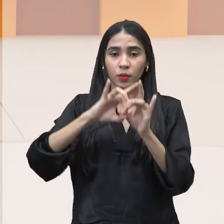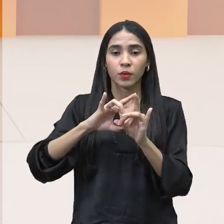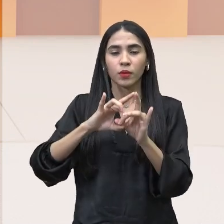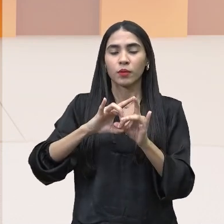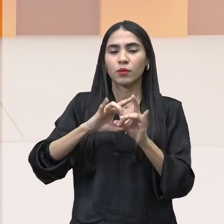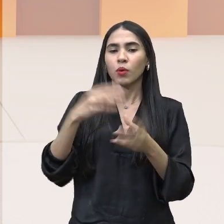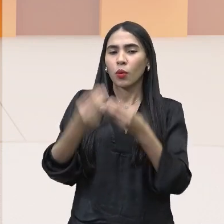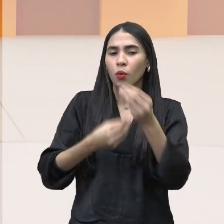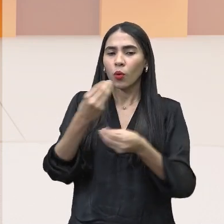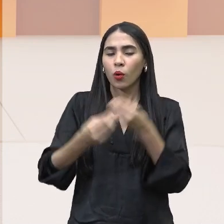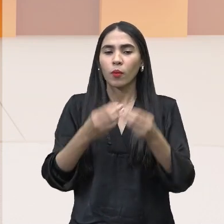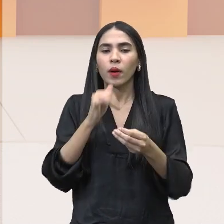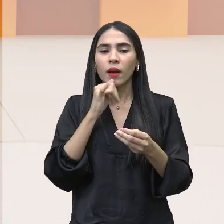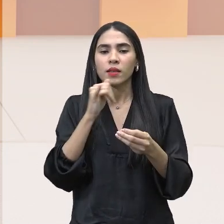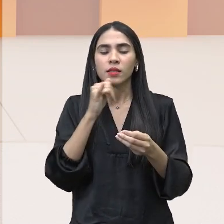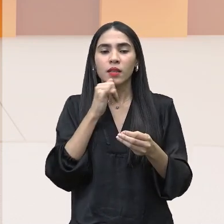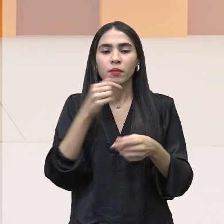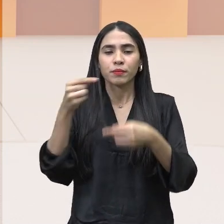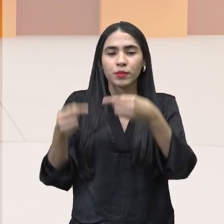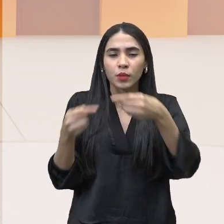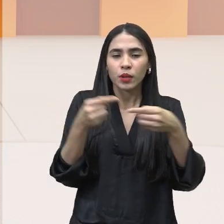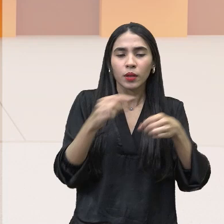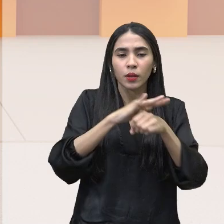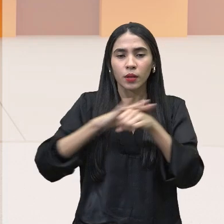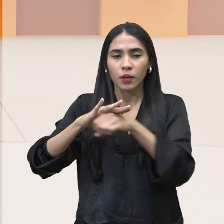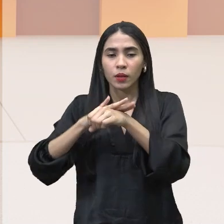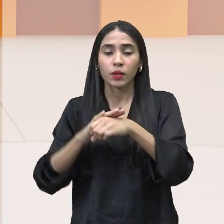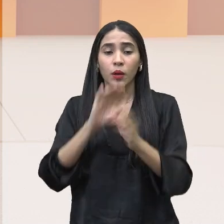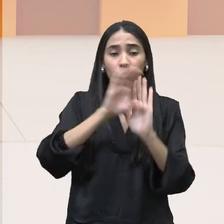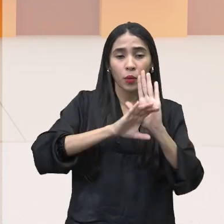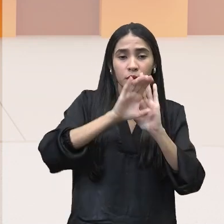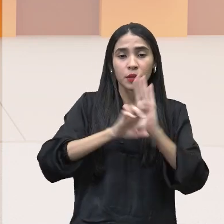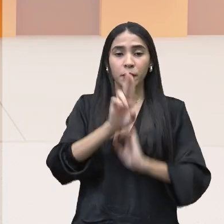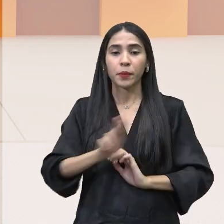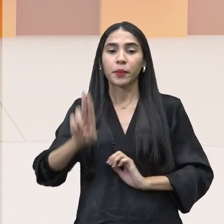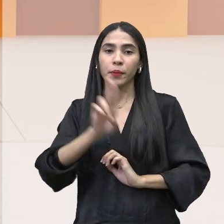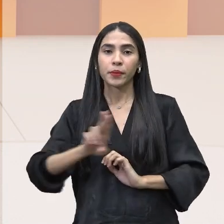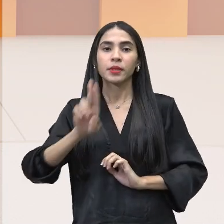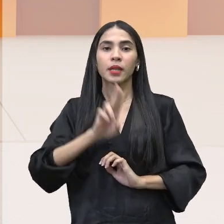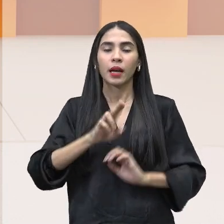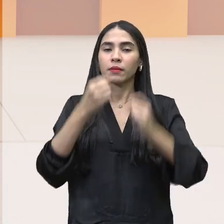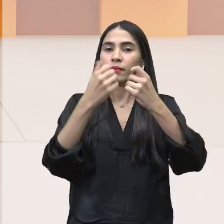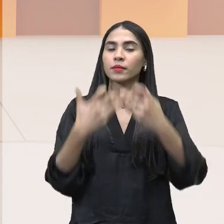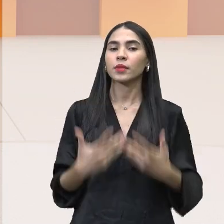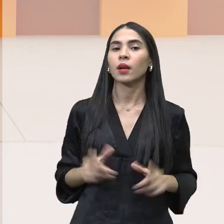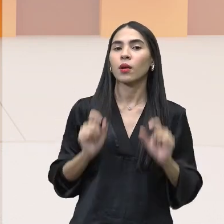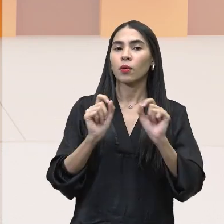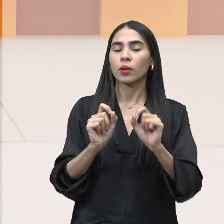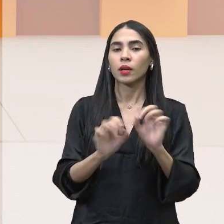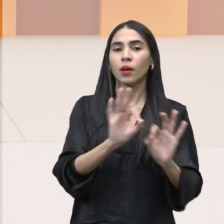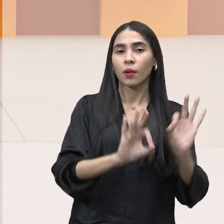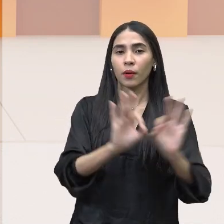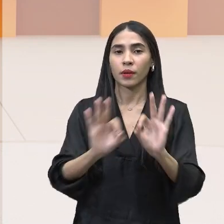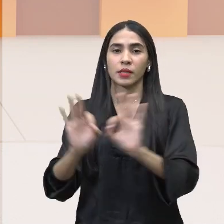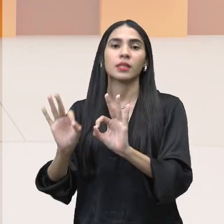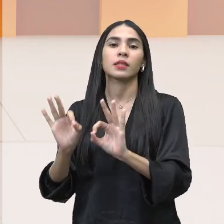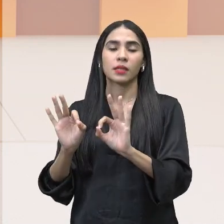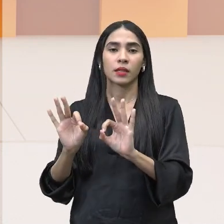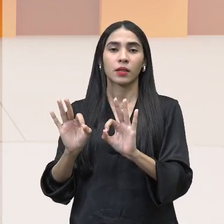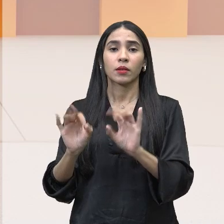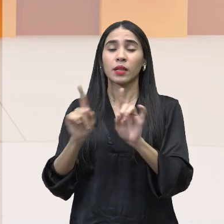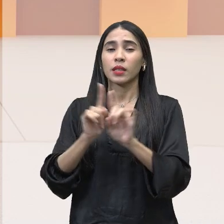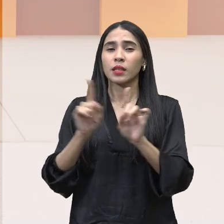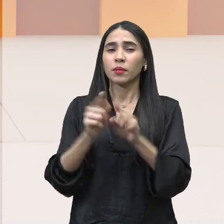feito com base na articulação dos conceitos utilizados para explicar a organização e